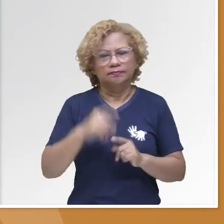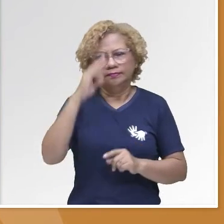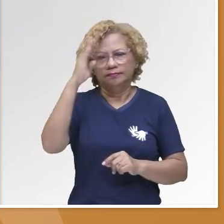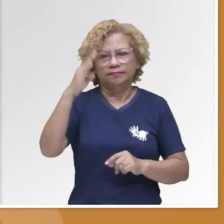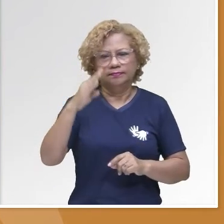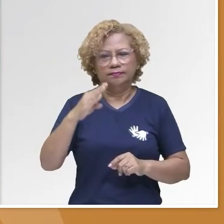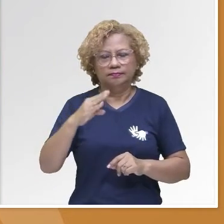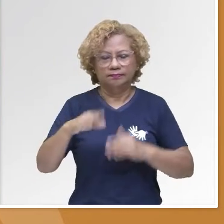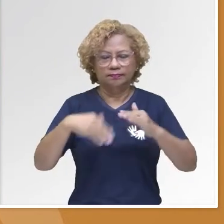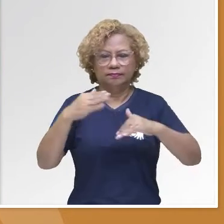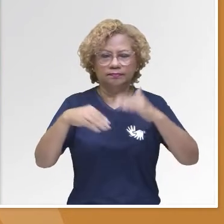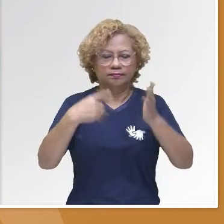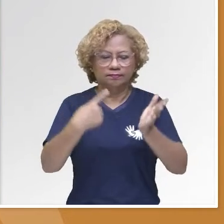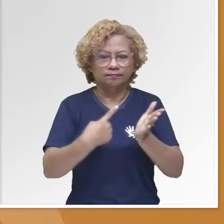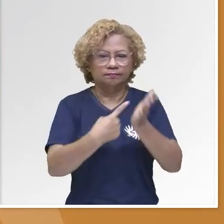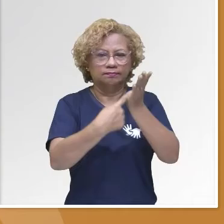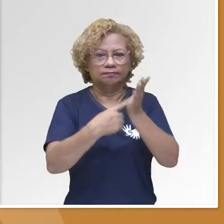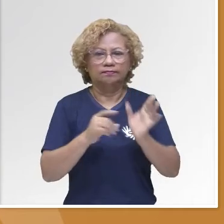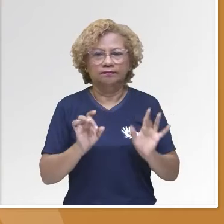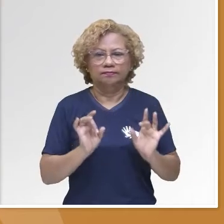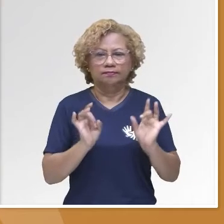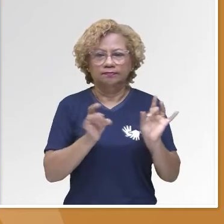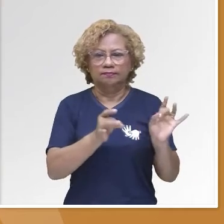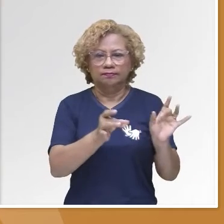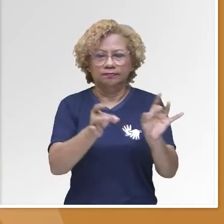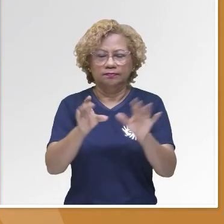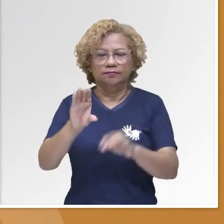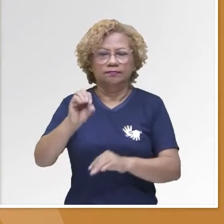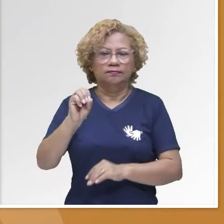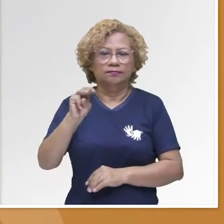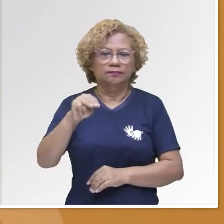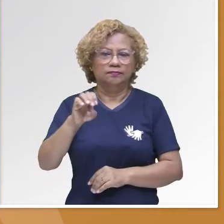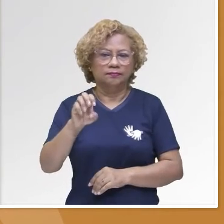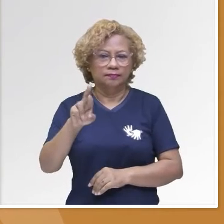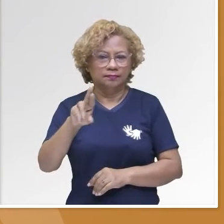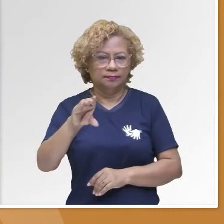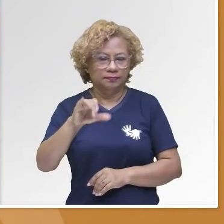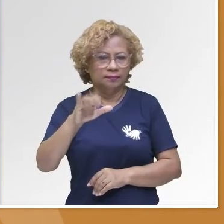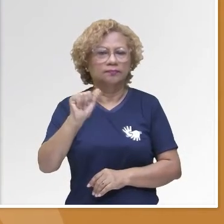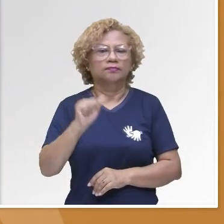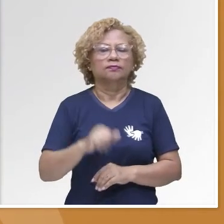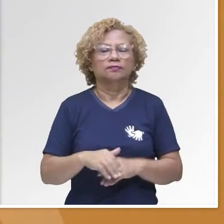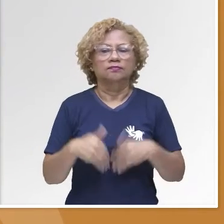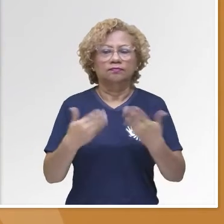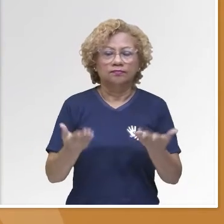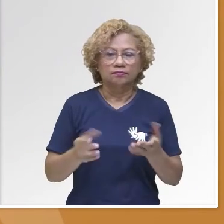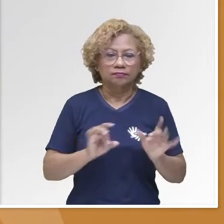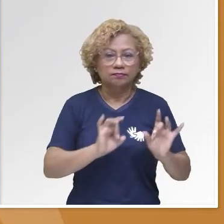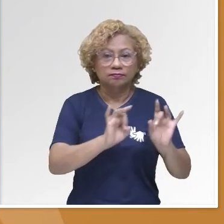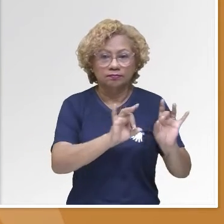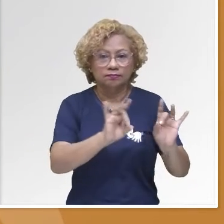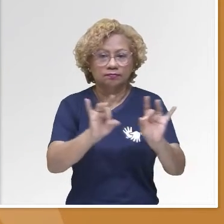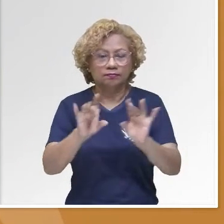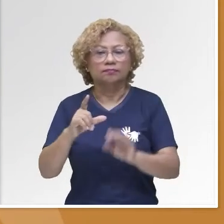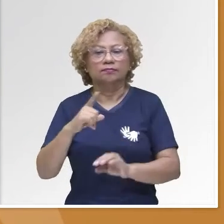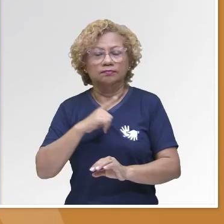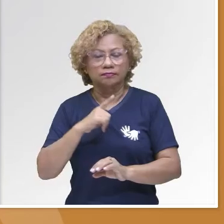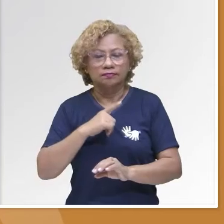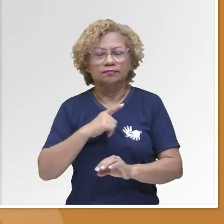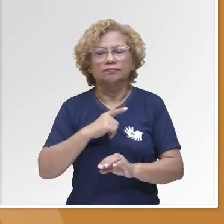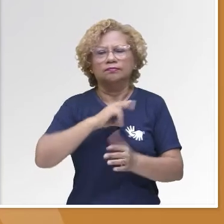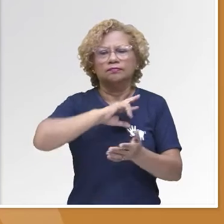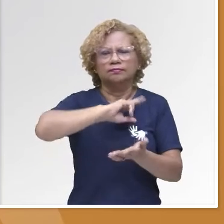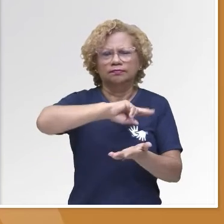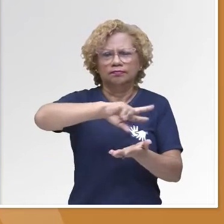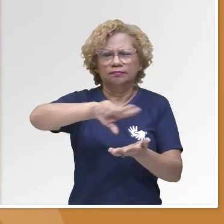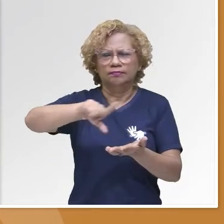relação ao acordo comercial. Então, a gente observa que com o multilateralismo comercial, né, tendo aí vários países se